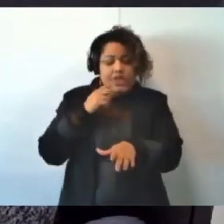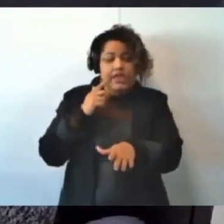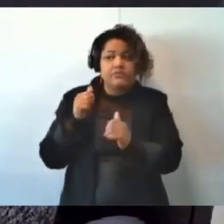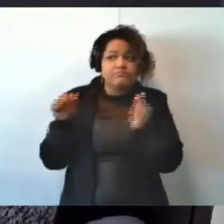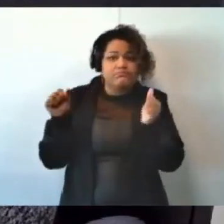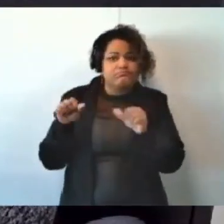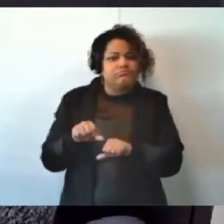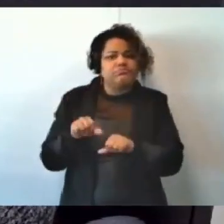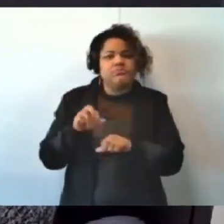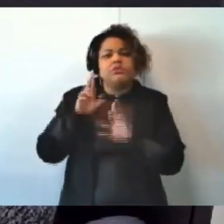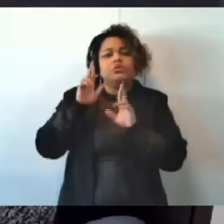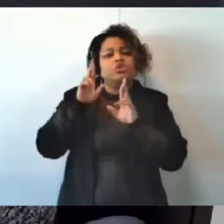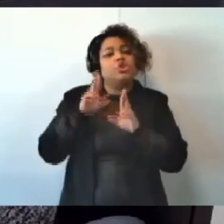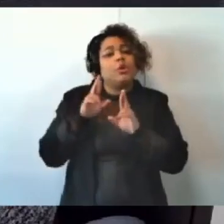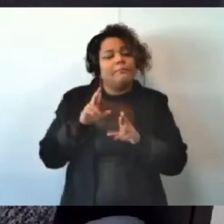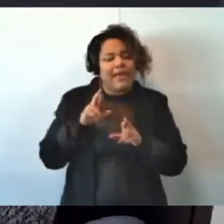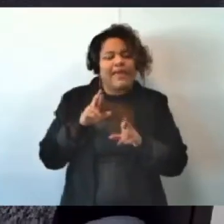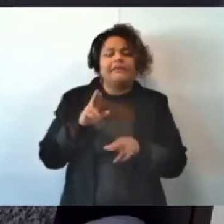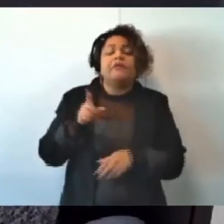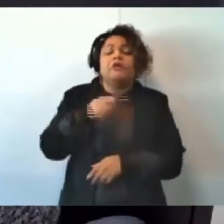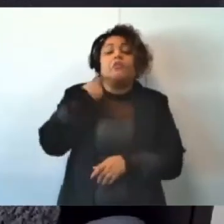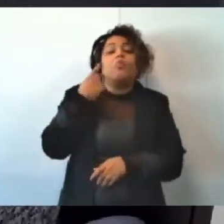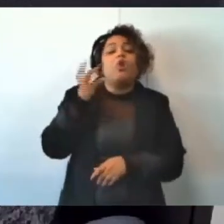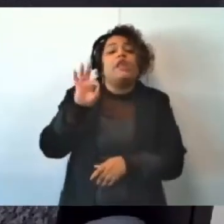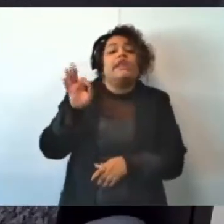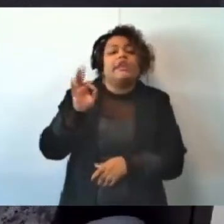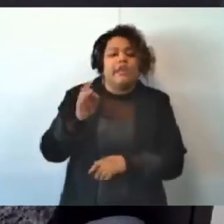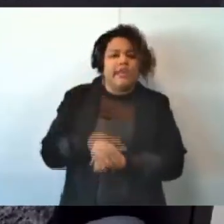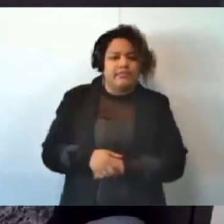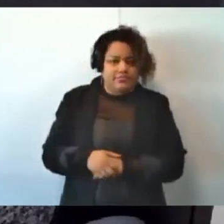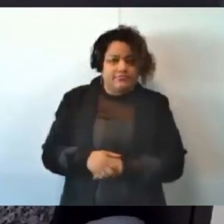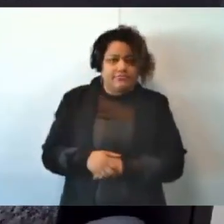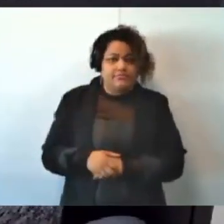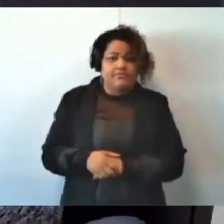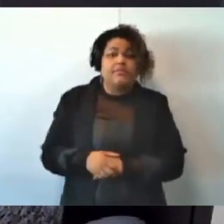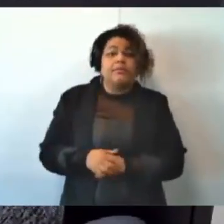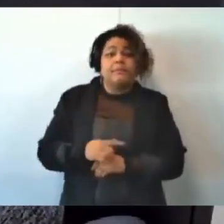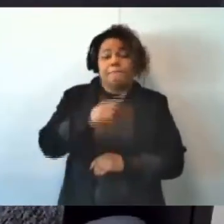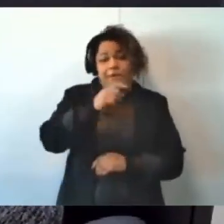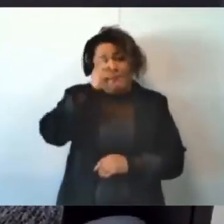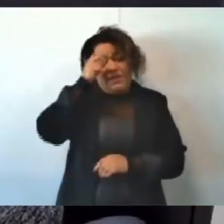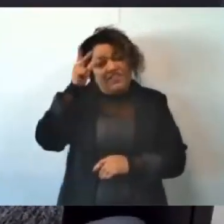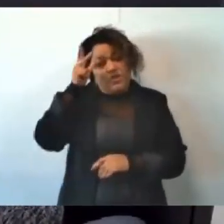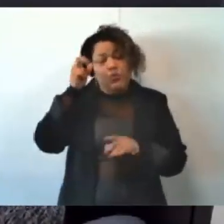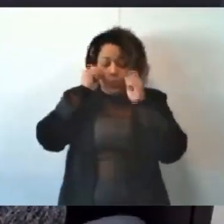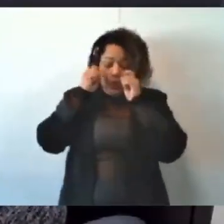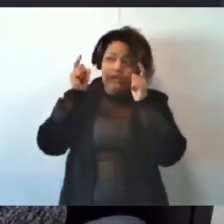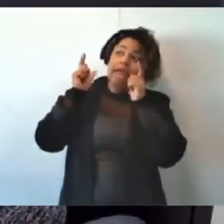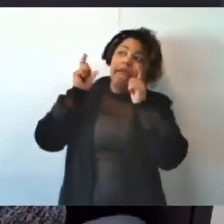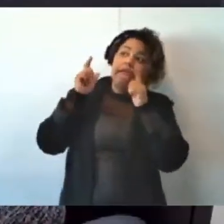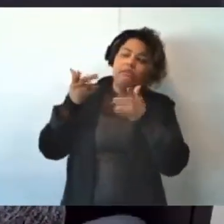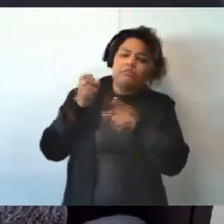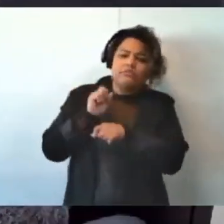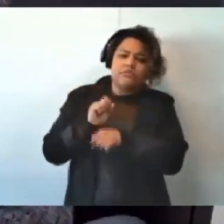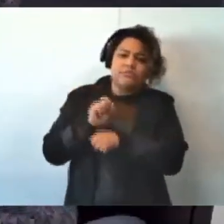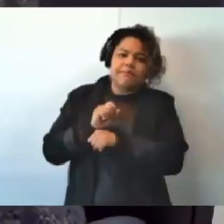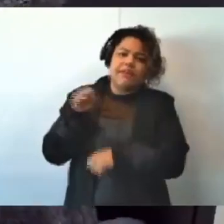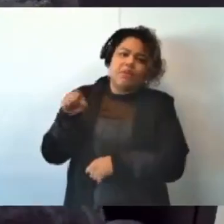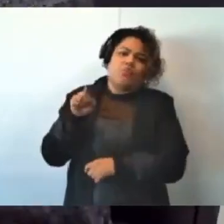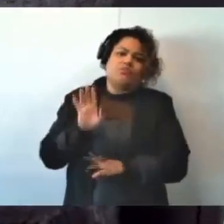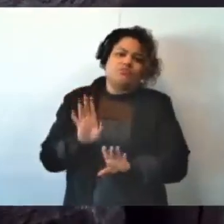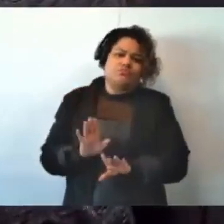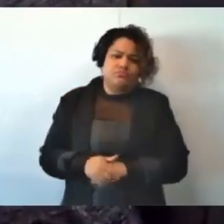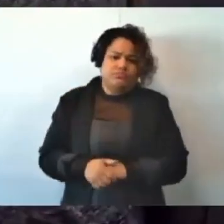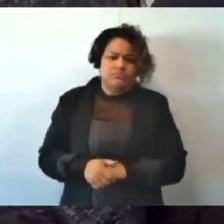desastre, uma tragédia, entendeu, real, para que a prefeitura possa reavaliar essas situações. Obrigada.